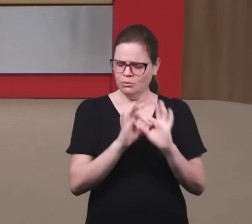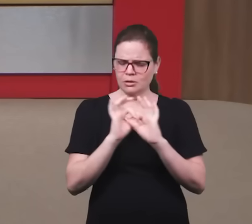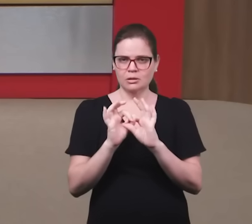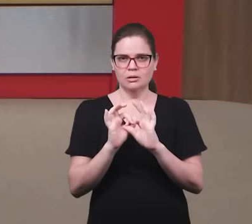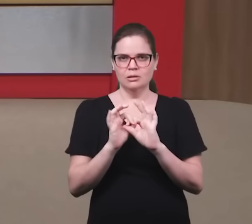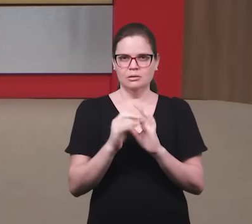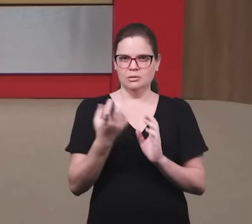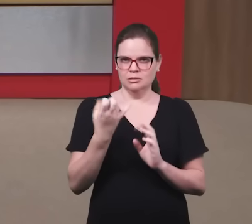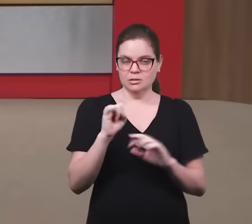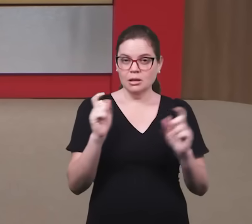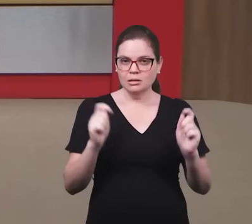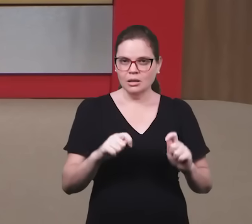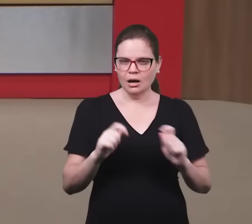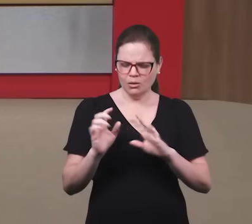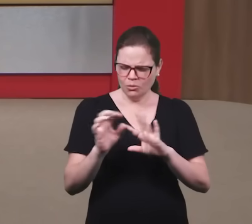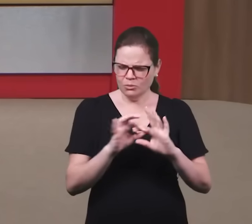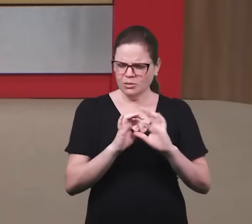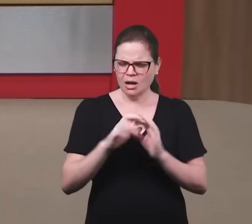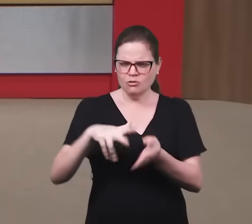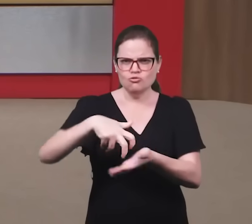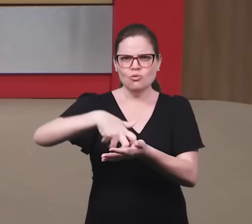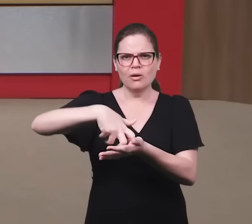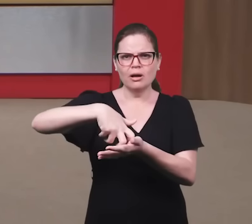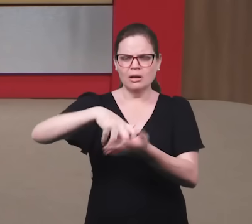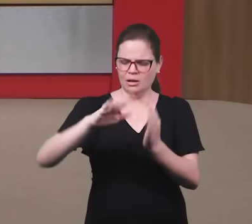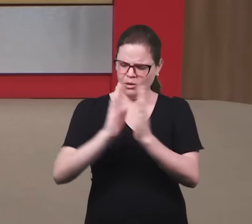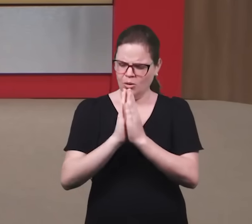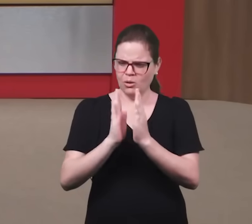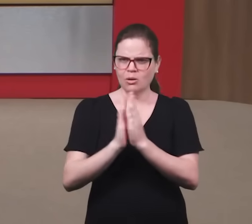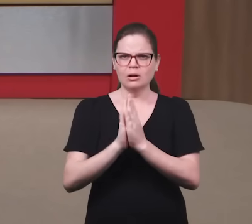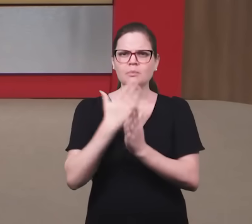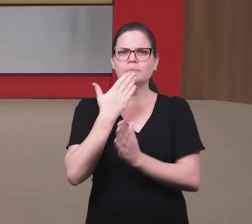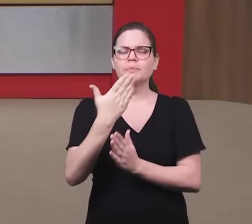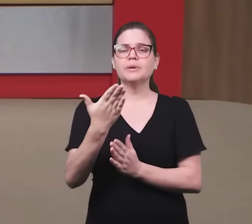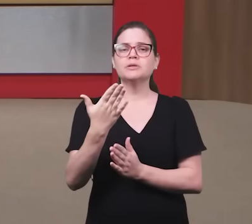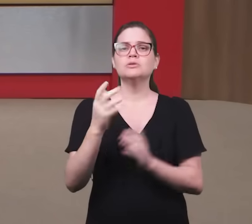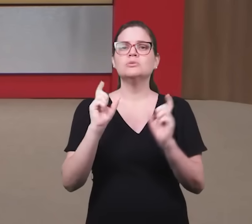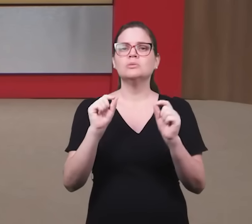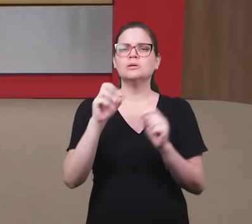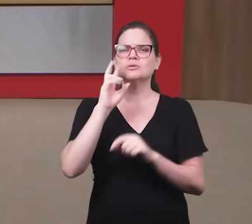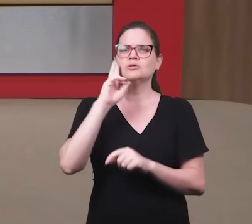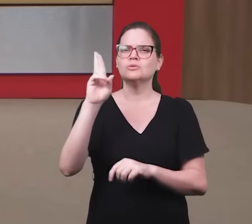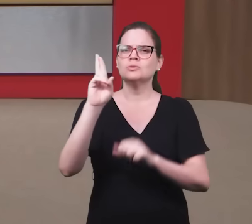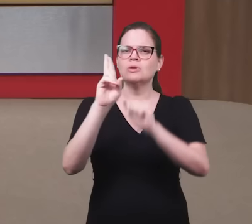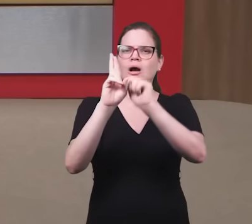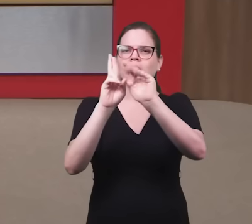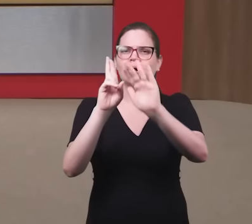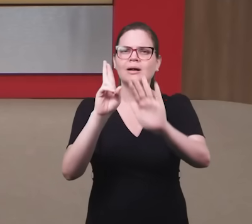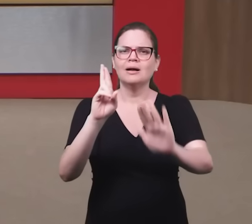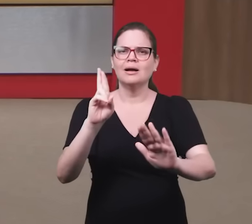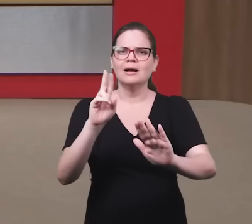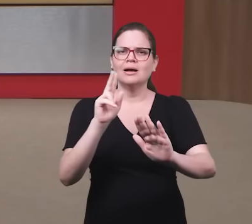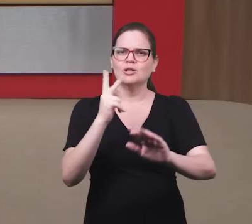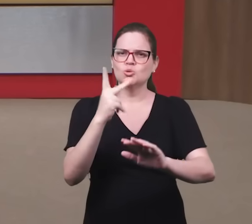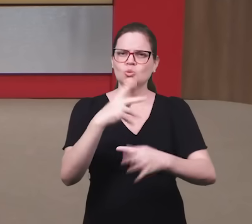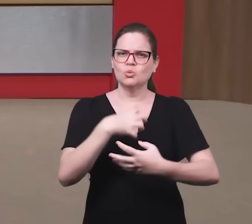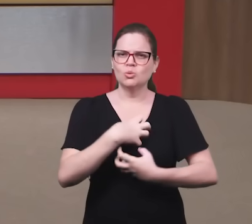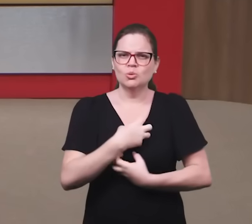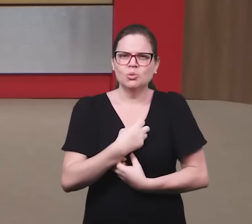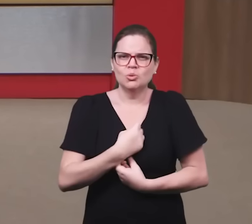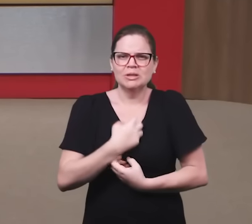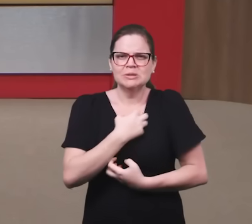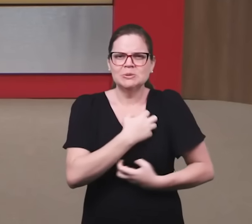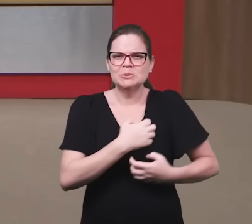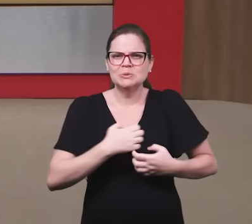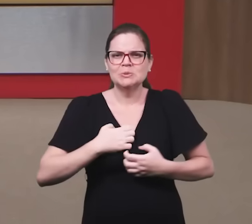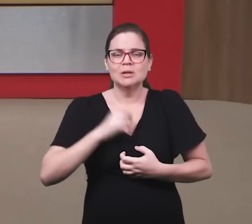possível, feche os seus olhos e vamos pedir que o Senhor o ajude na sua aflição, na sua